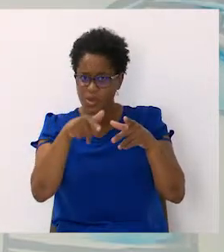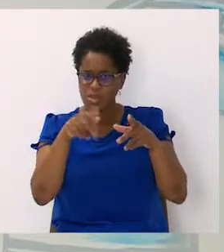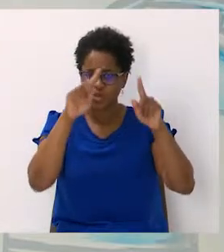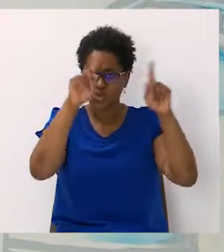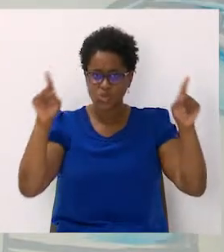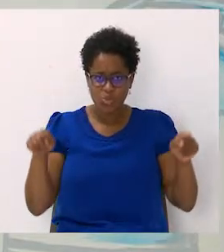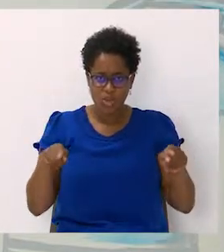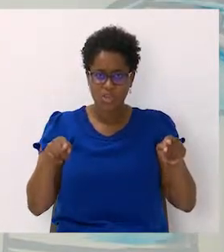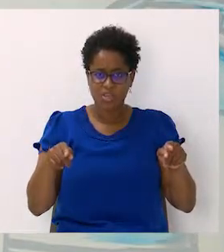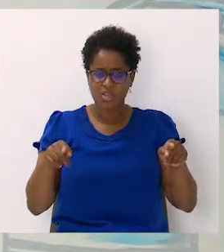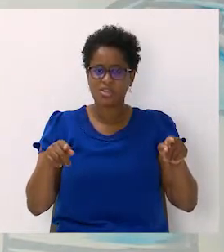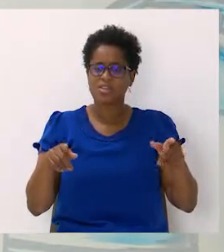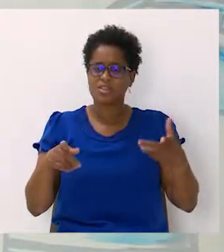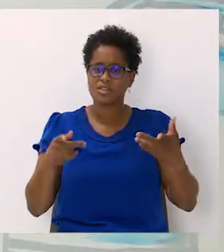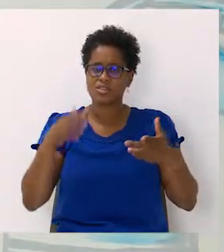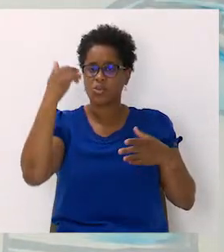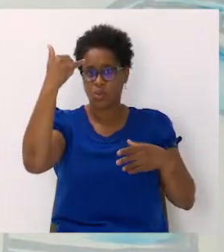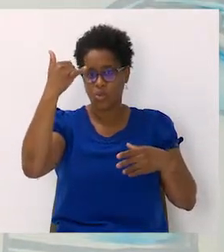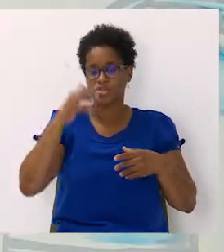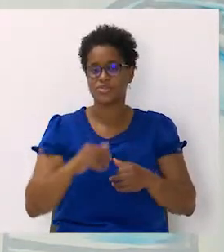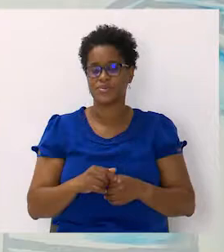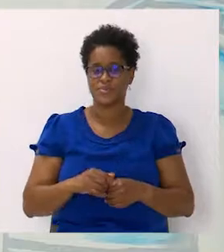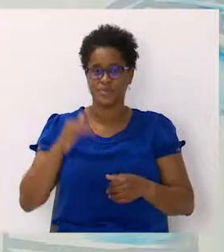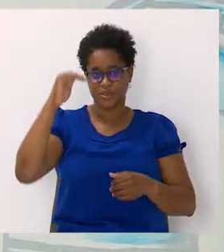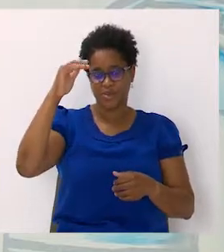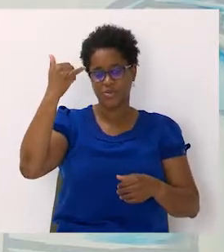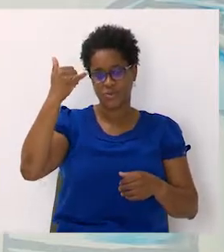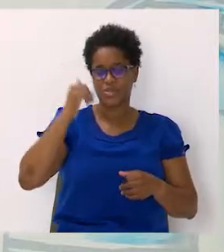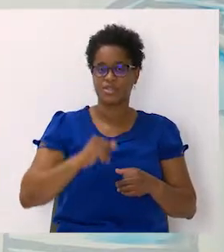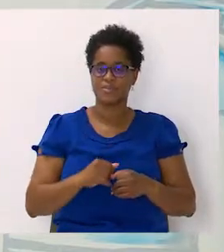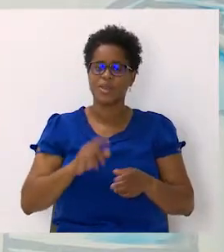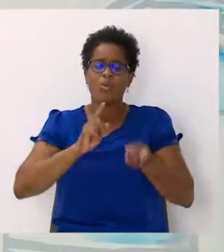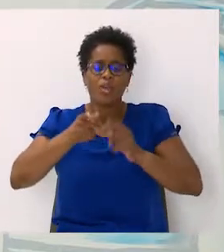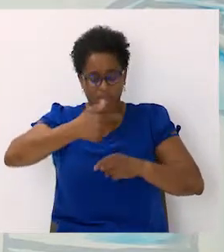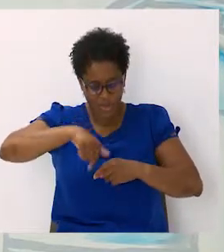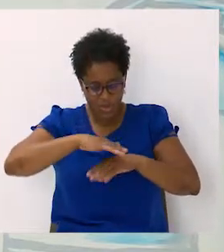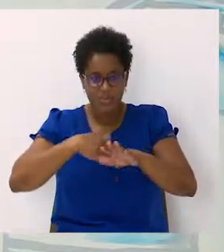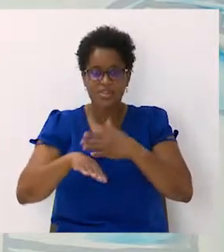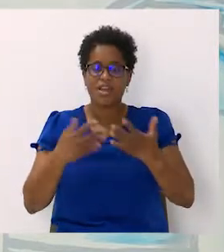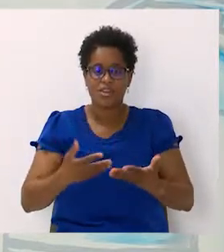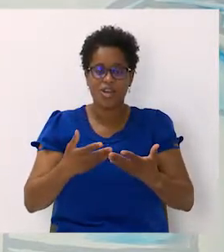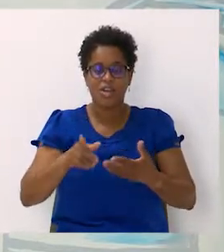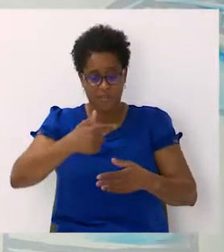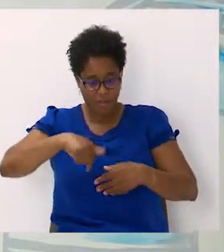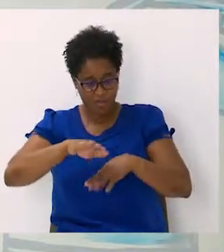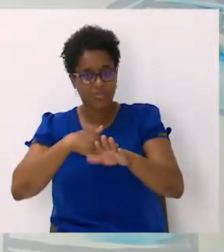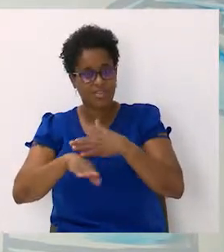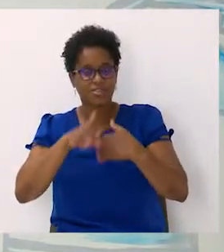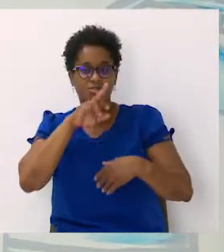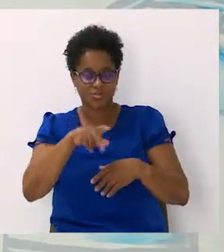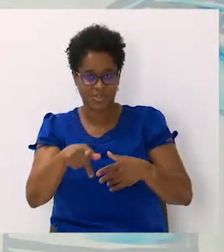de expoente 2. Ok? O que é que vamos fazer agora? Vamos